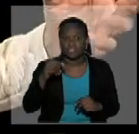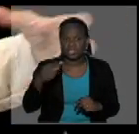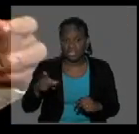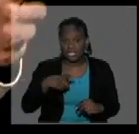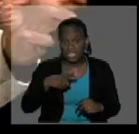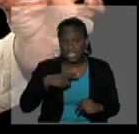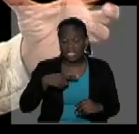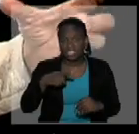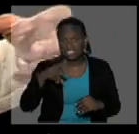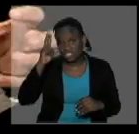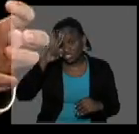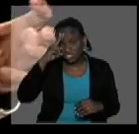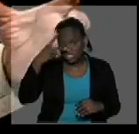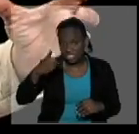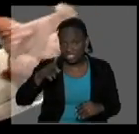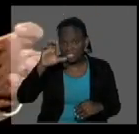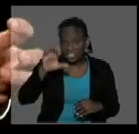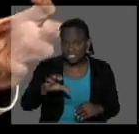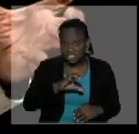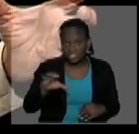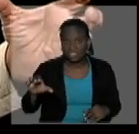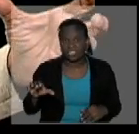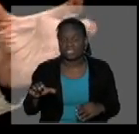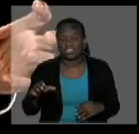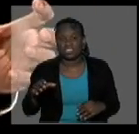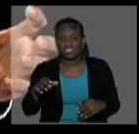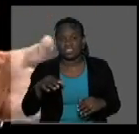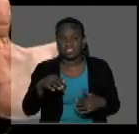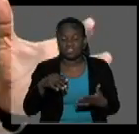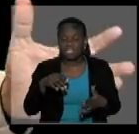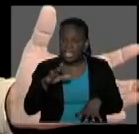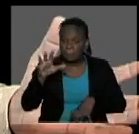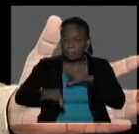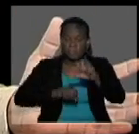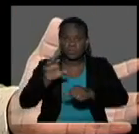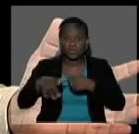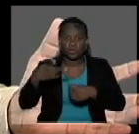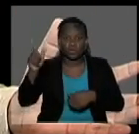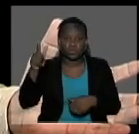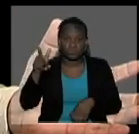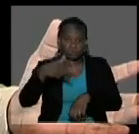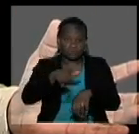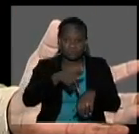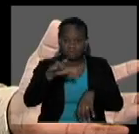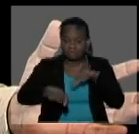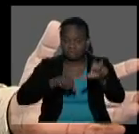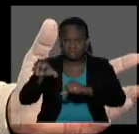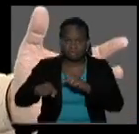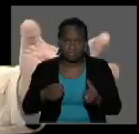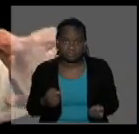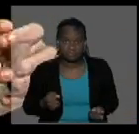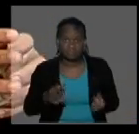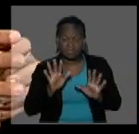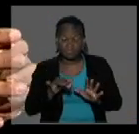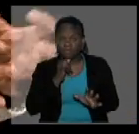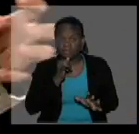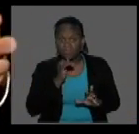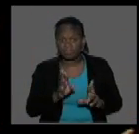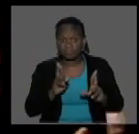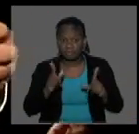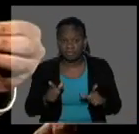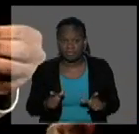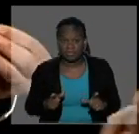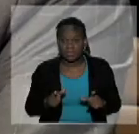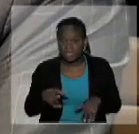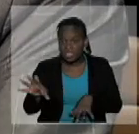Tudo isso que se chama teologia cristã, ocidental, foi pilhada dos outros. Né? A diferença é que esse